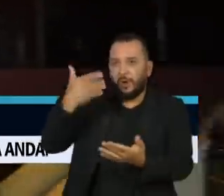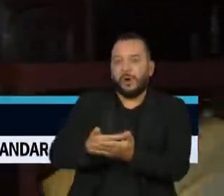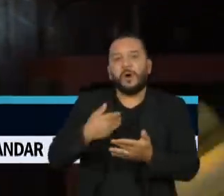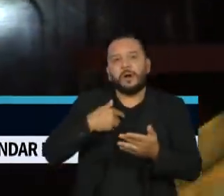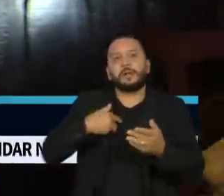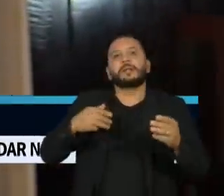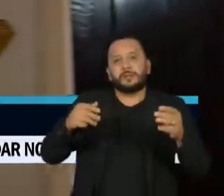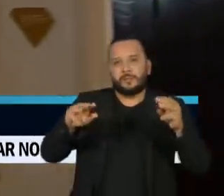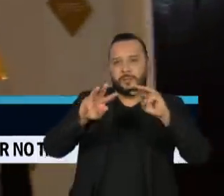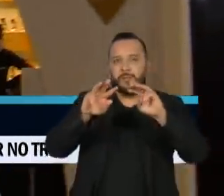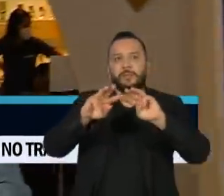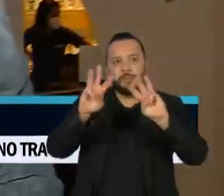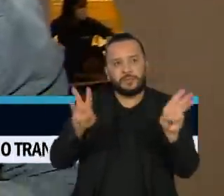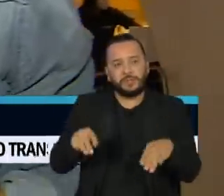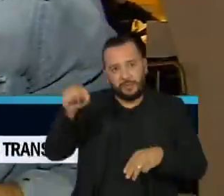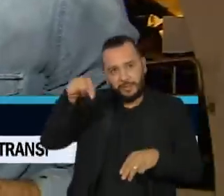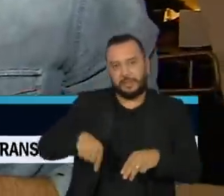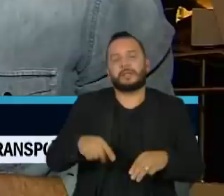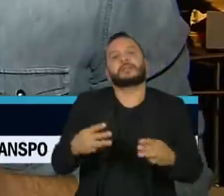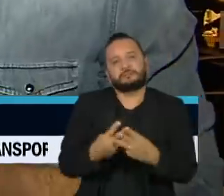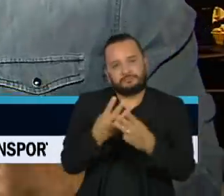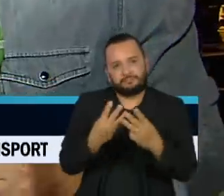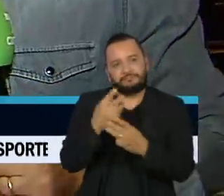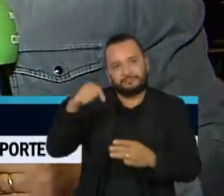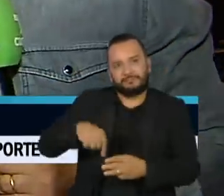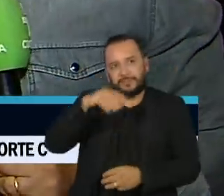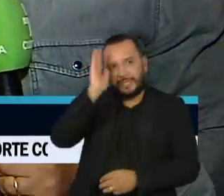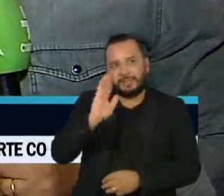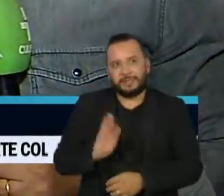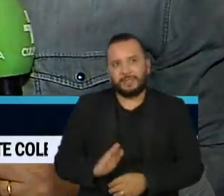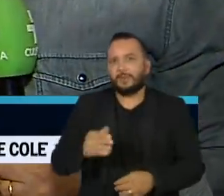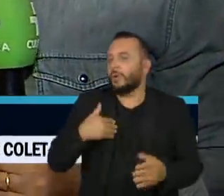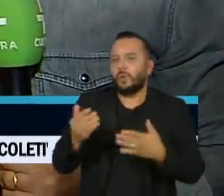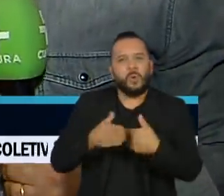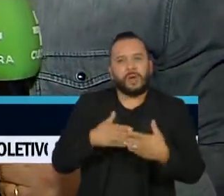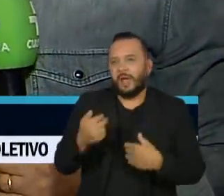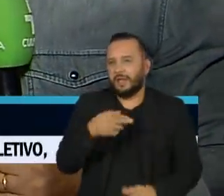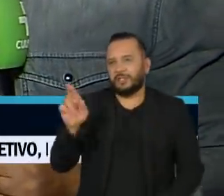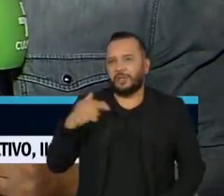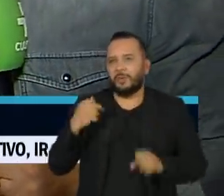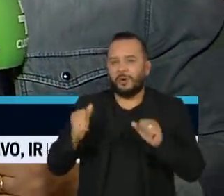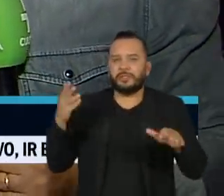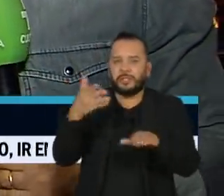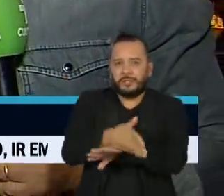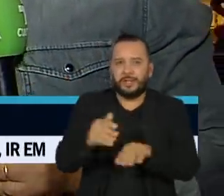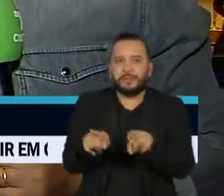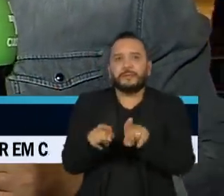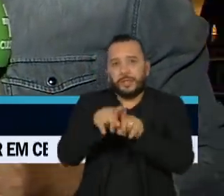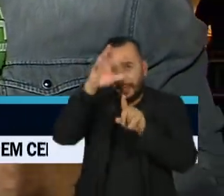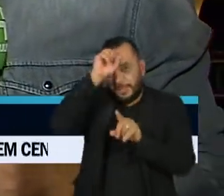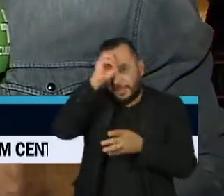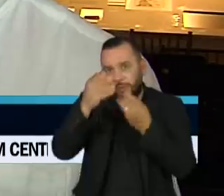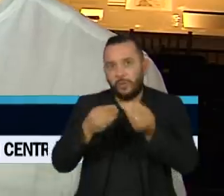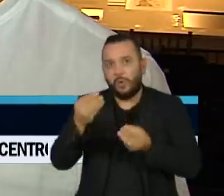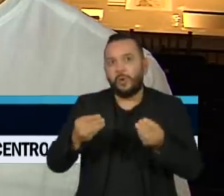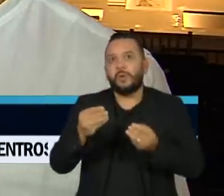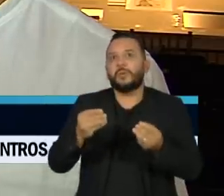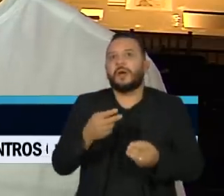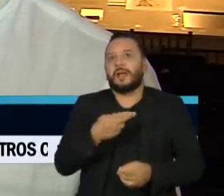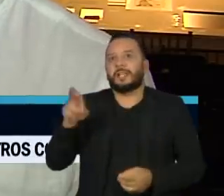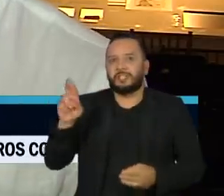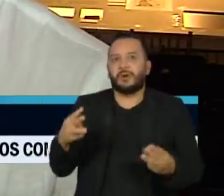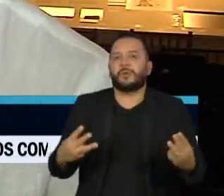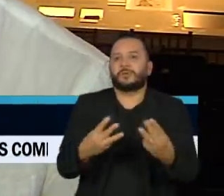chegaram ao Brasil. É também um espaço onde as pessoas, não importa a religião, podem descobrir e aprender mais sobre o judaísmo. É um museu que